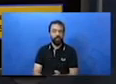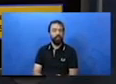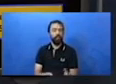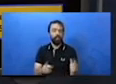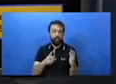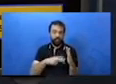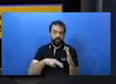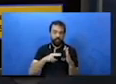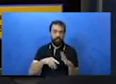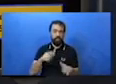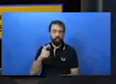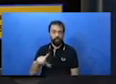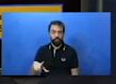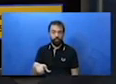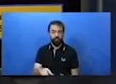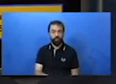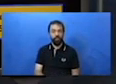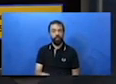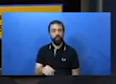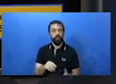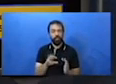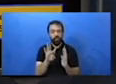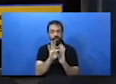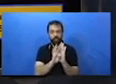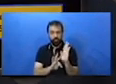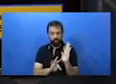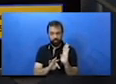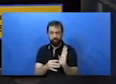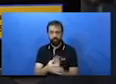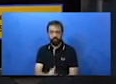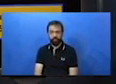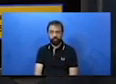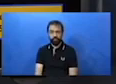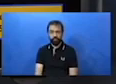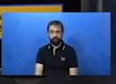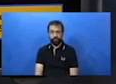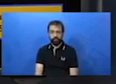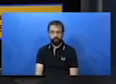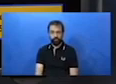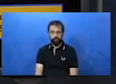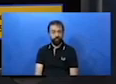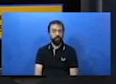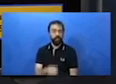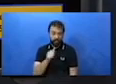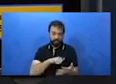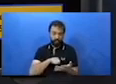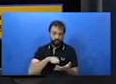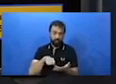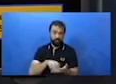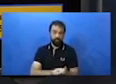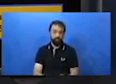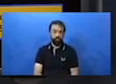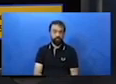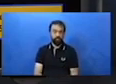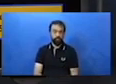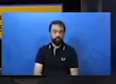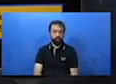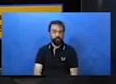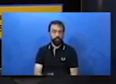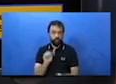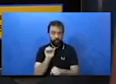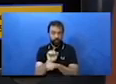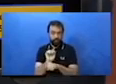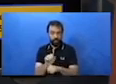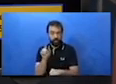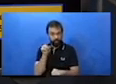o texto das páginas 49, 50 e 51. Isso não está na sua apostila, então se você quiser anotar depois, pausar e colocar